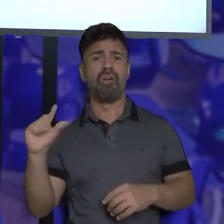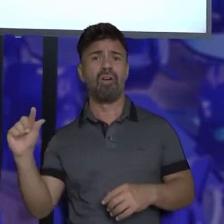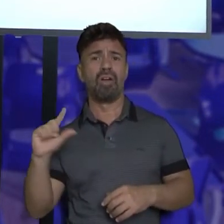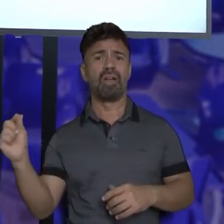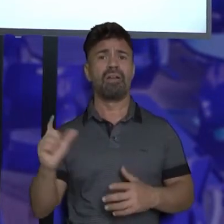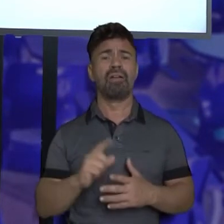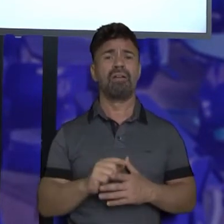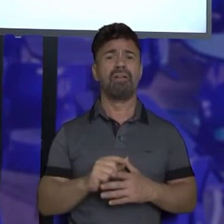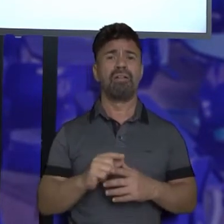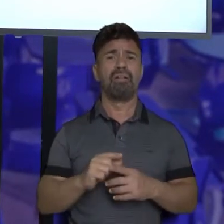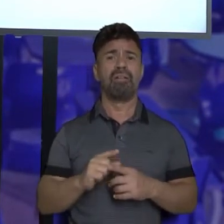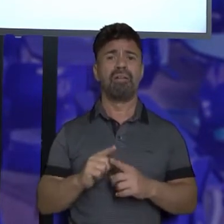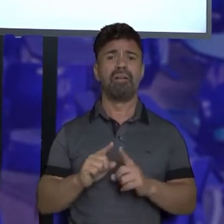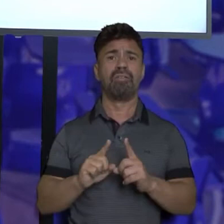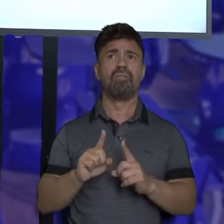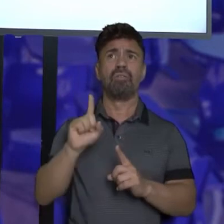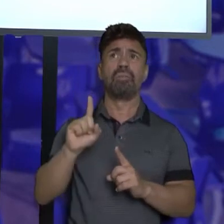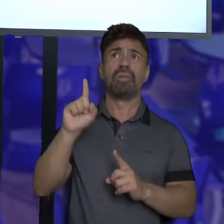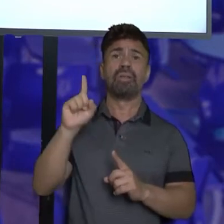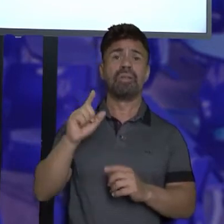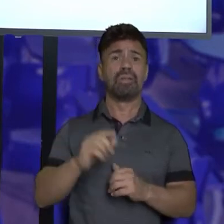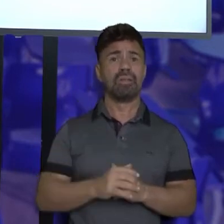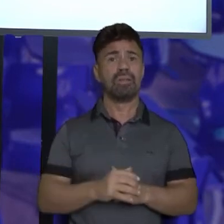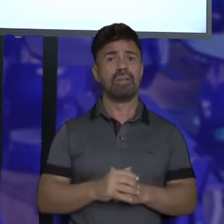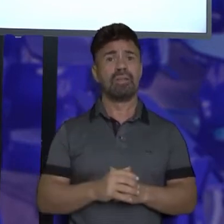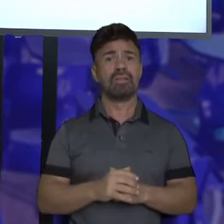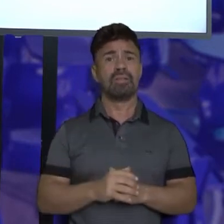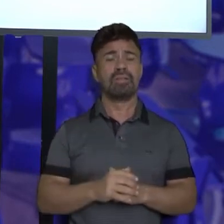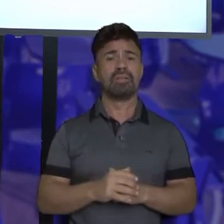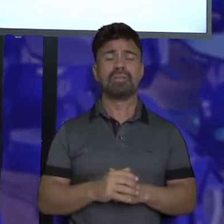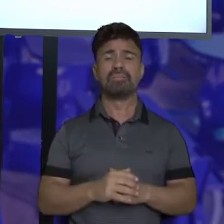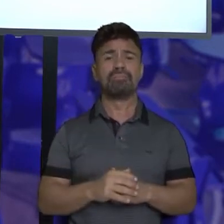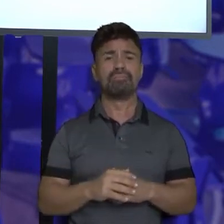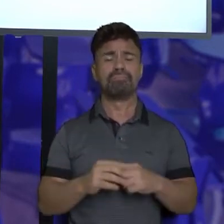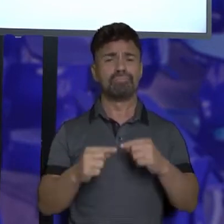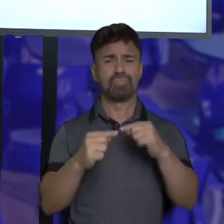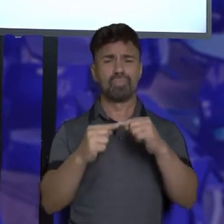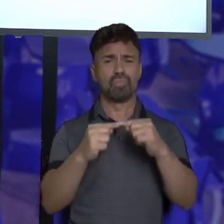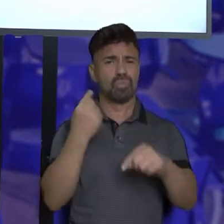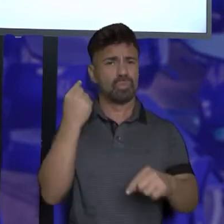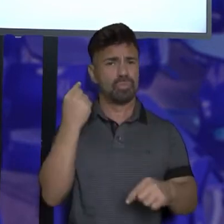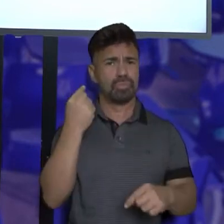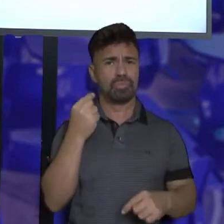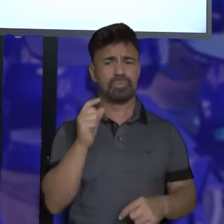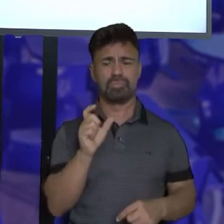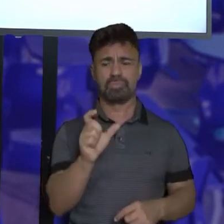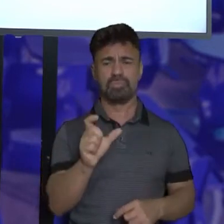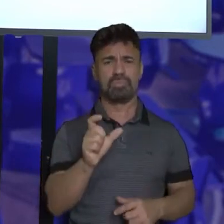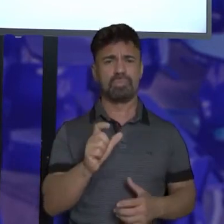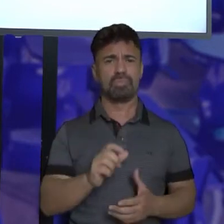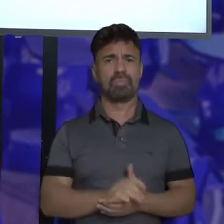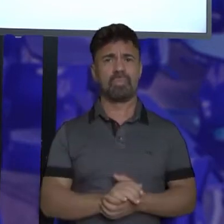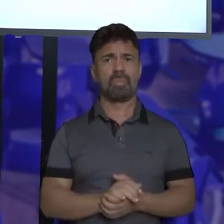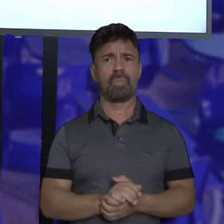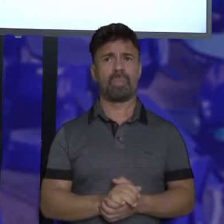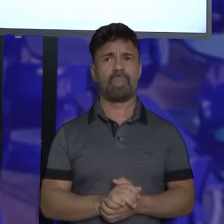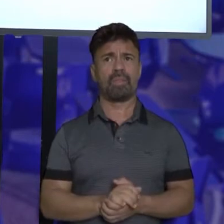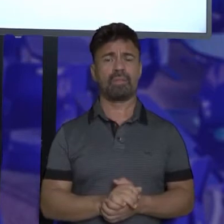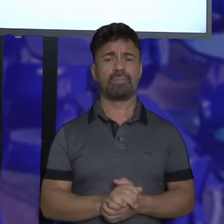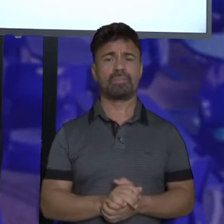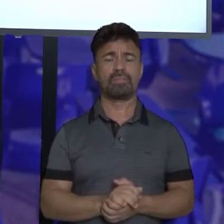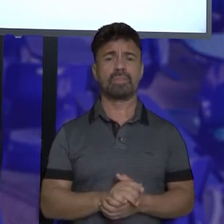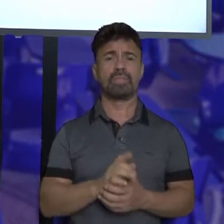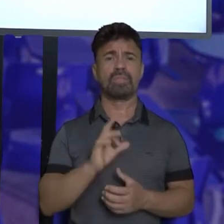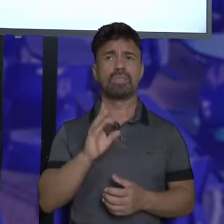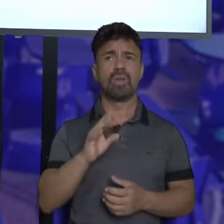para cima. São expressões que indicam, não são necessárias se subir já para cima. Então, se é